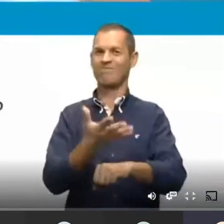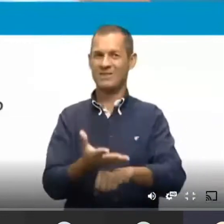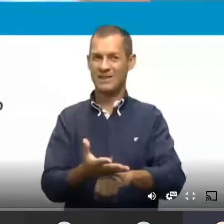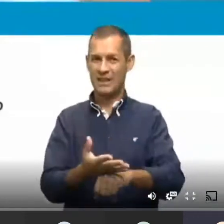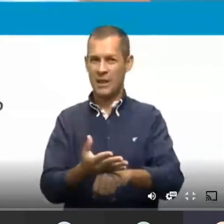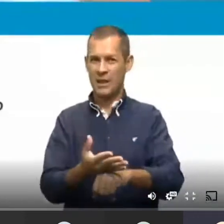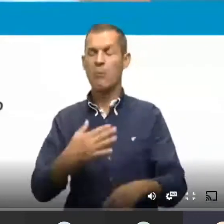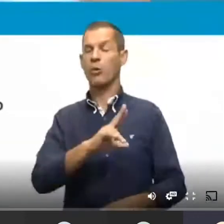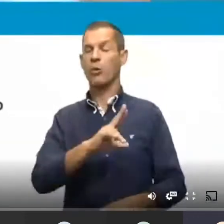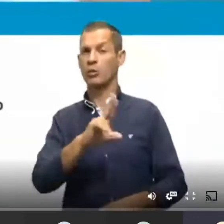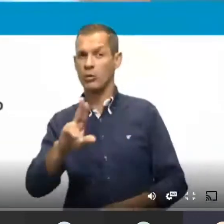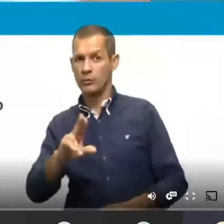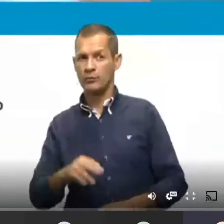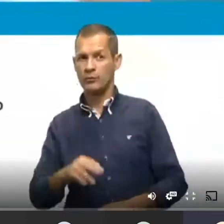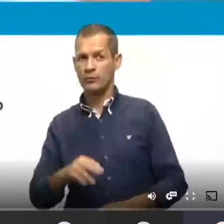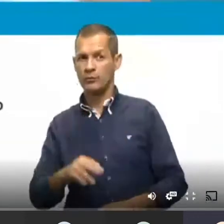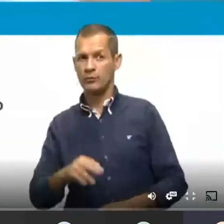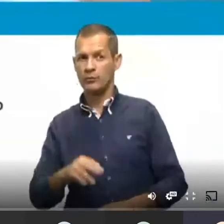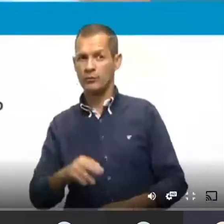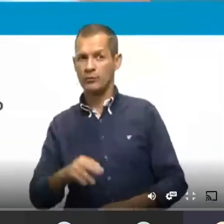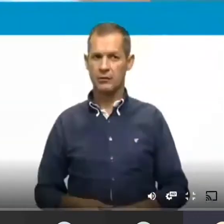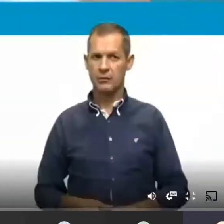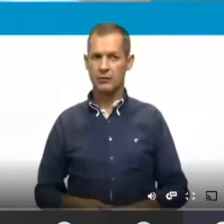disciplina e meu nome.